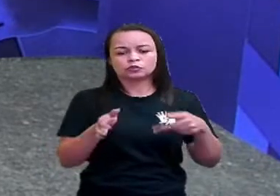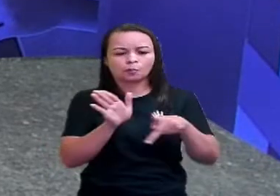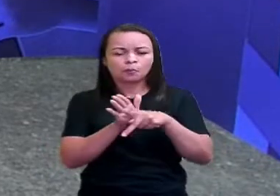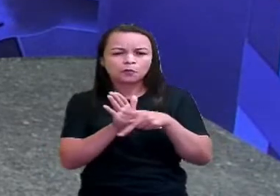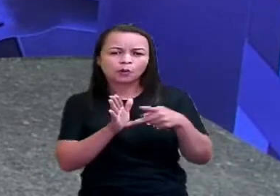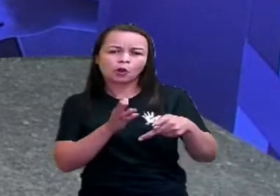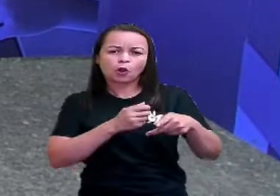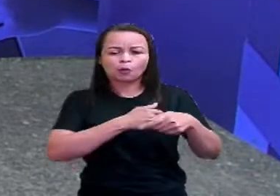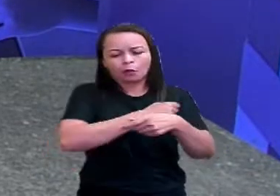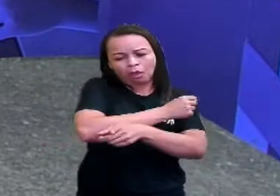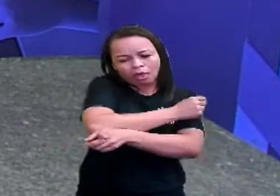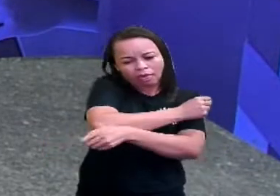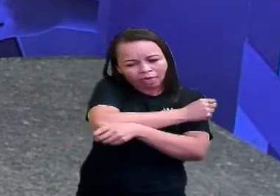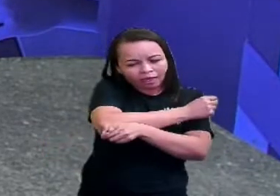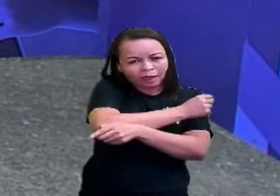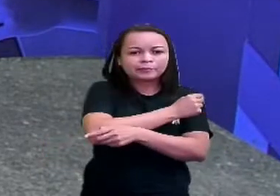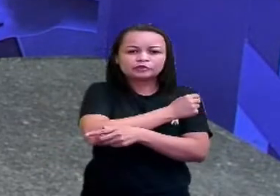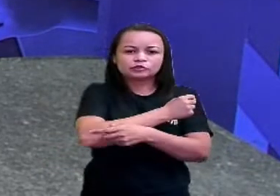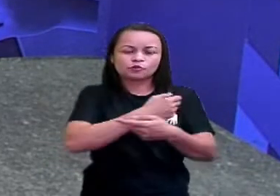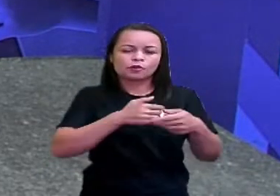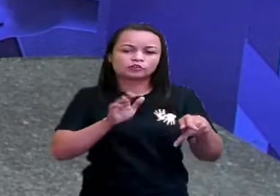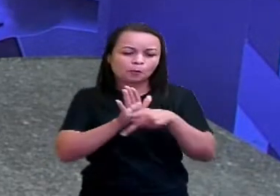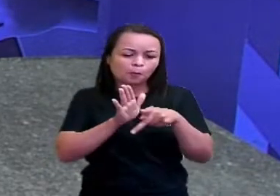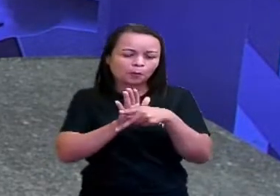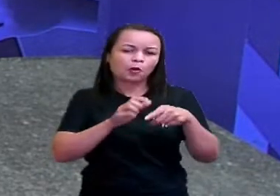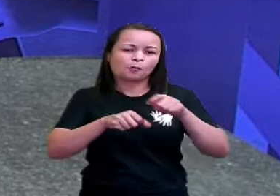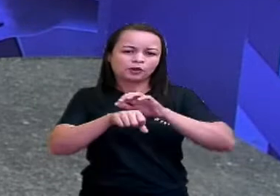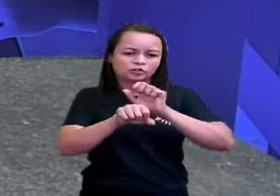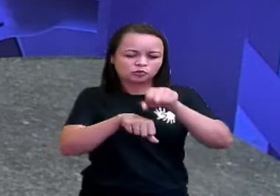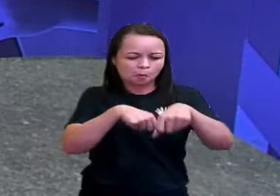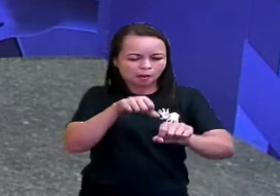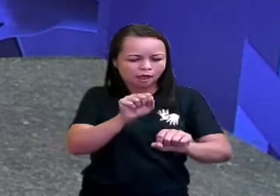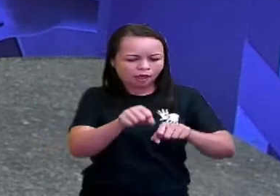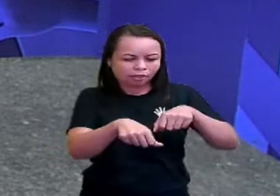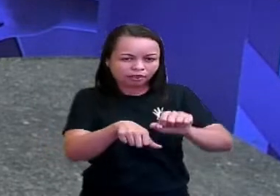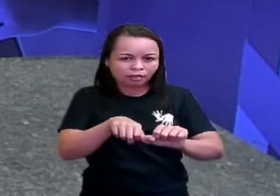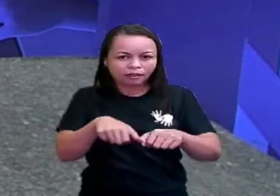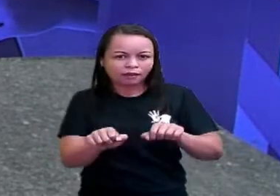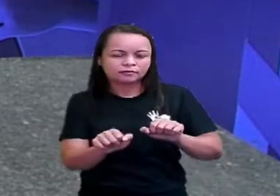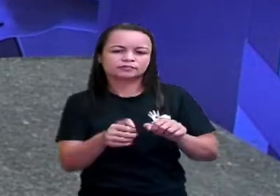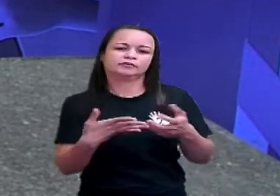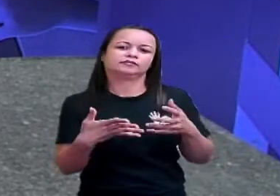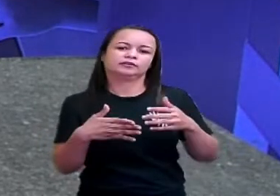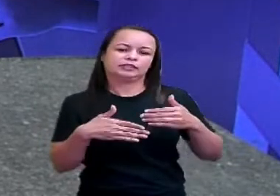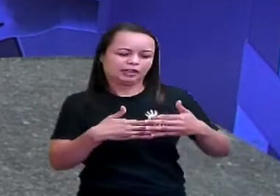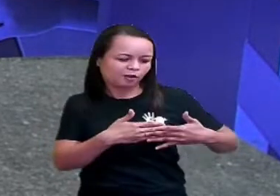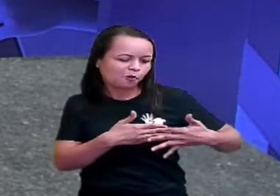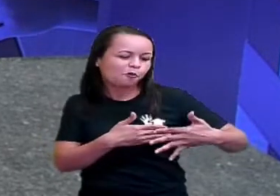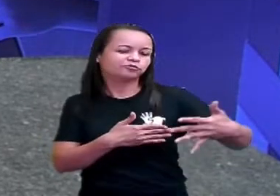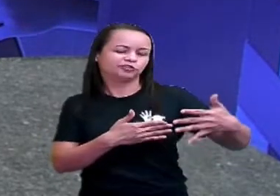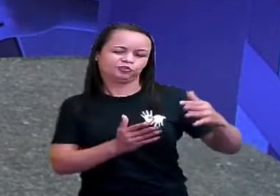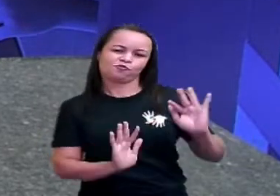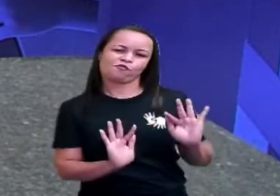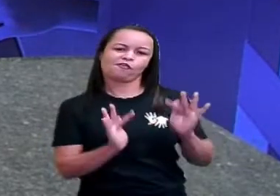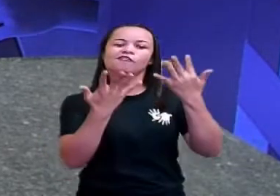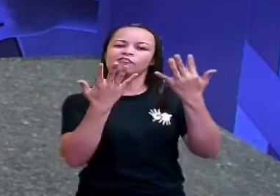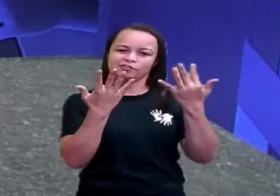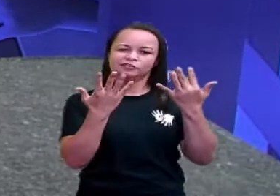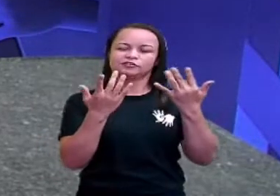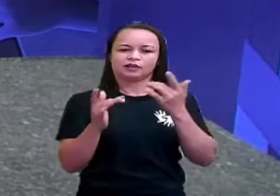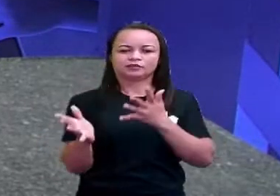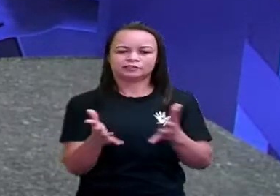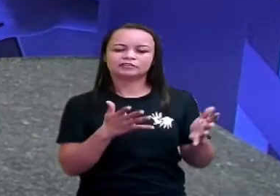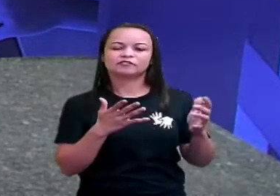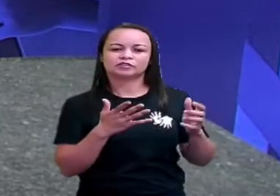e suas próprias patas." E assim o baile continuou, dessa vez